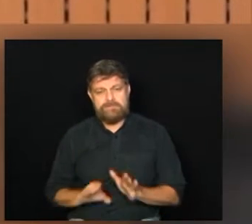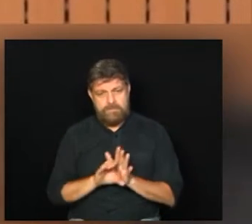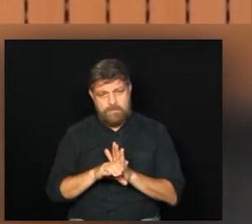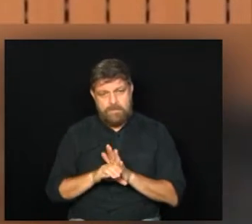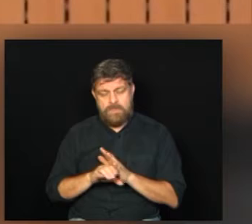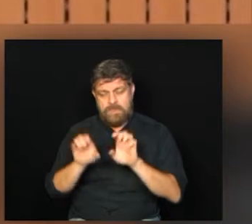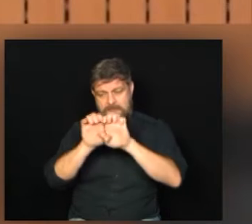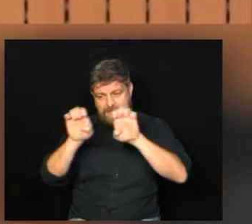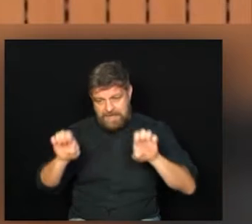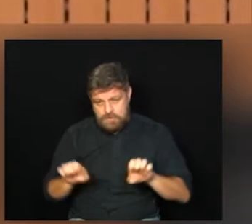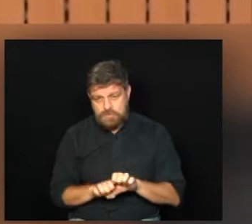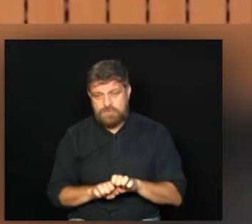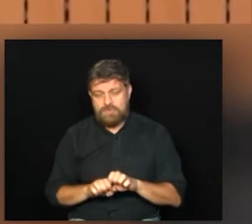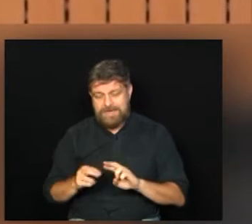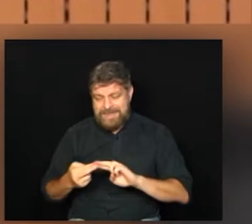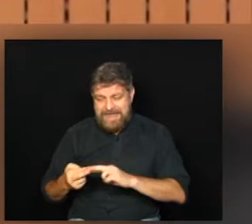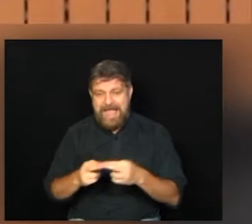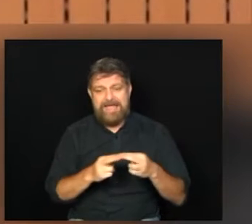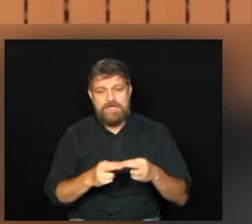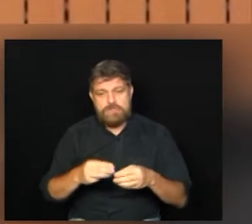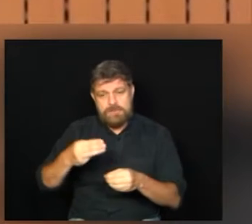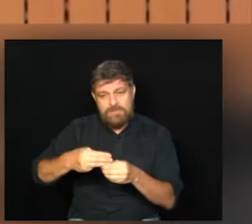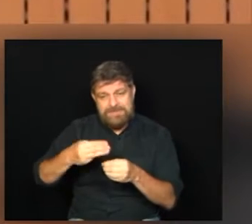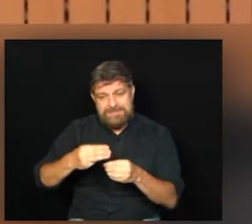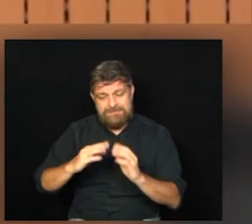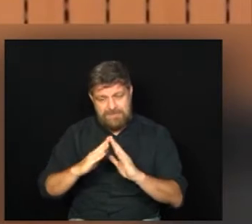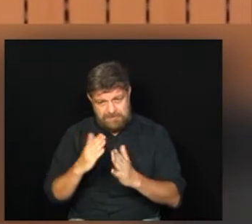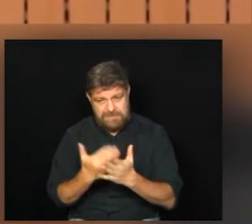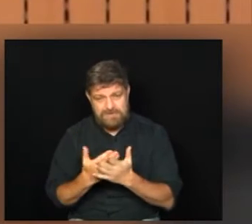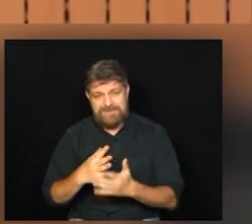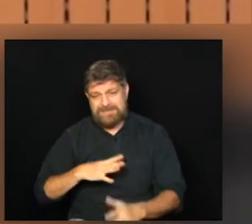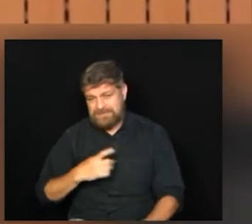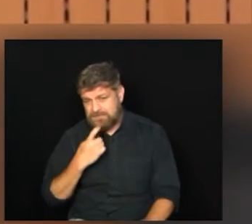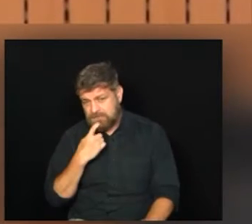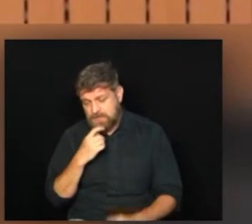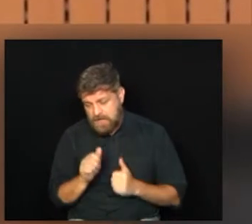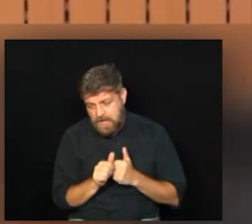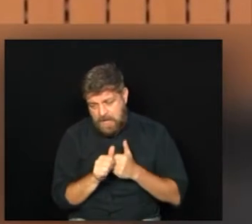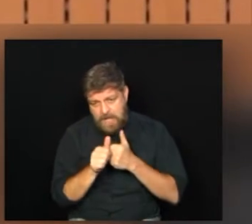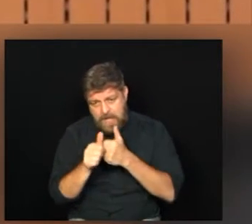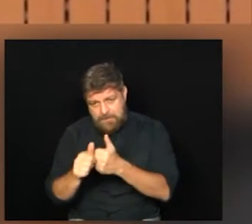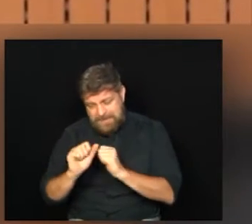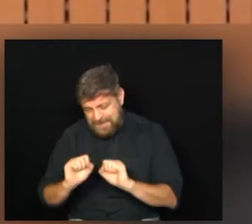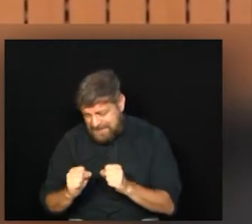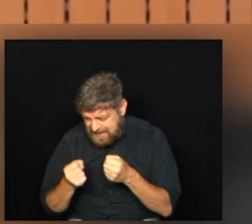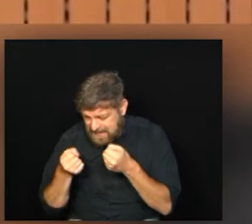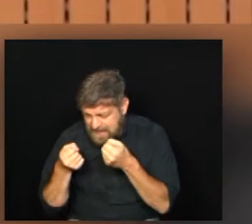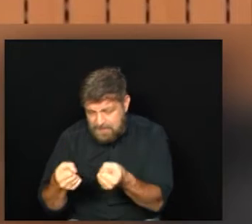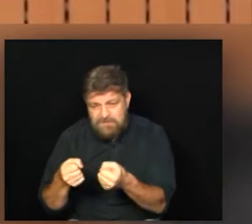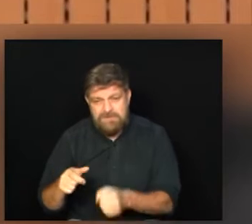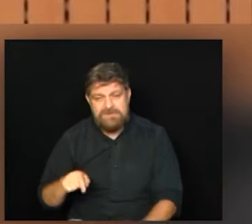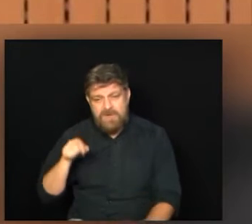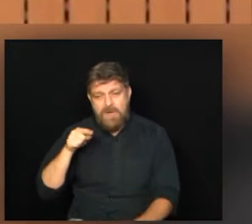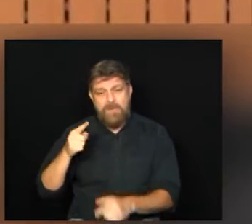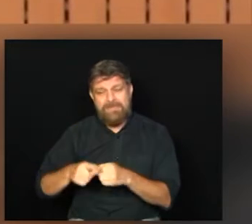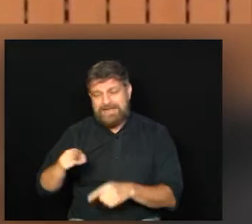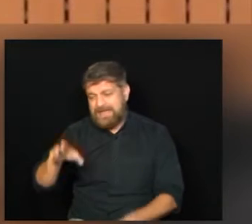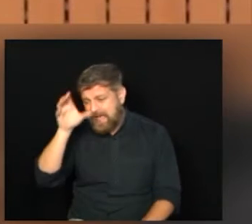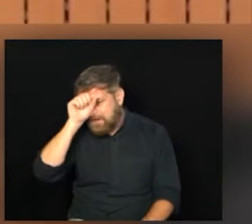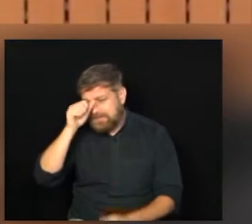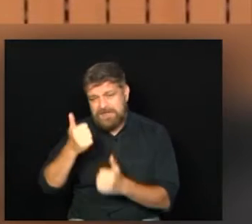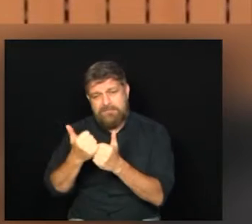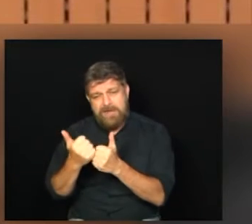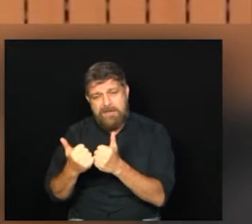estruturante da Rede Municipal de Campinas. Um projeto de acompanhamento e reforço para sanar os déficits de